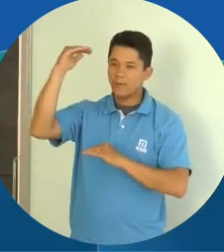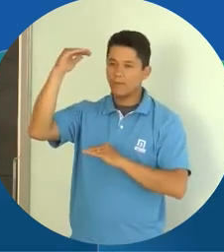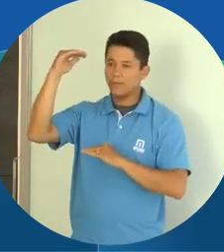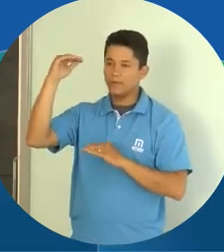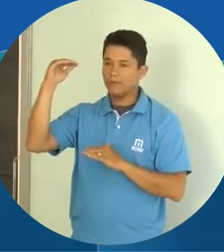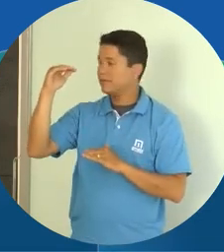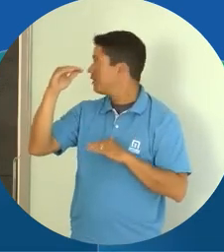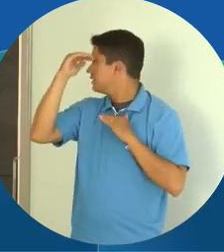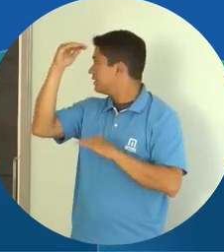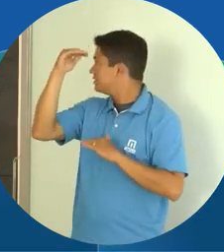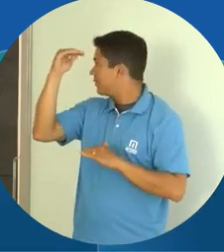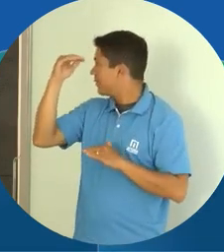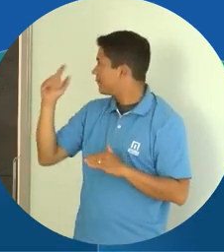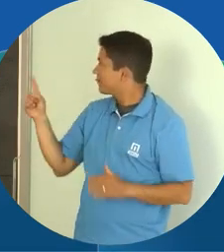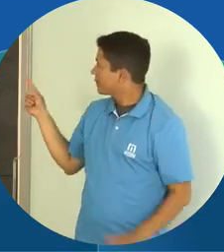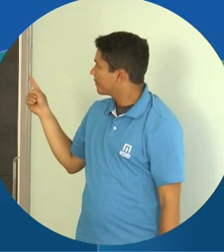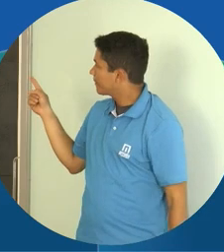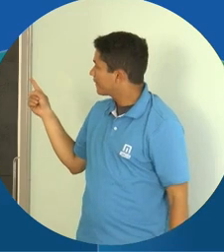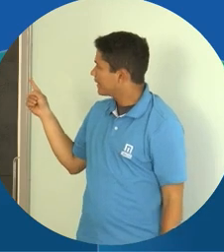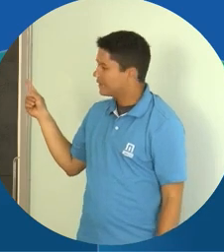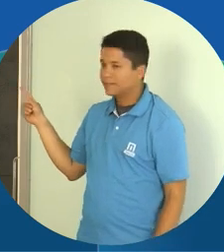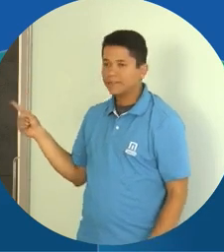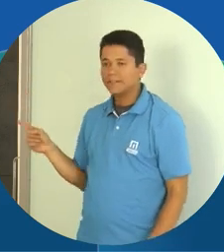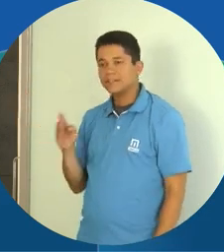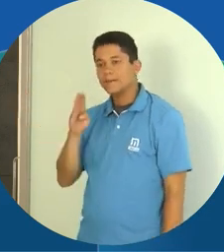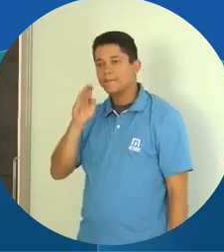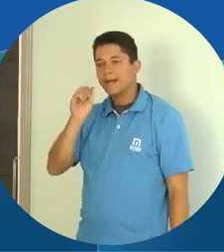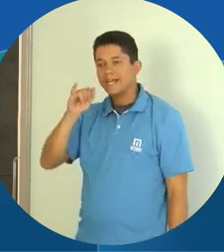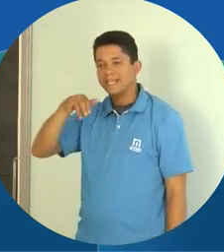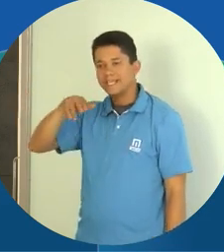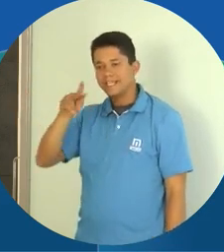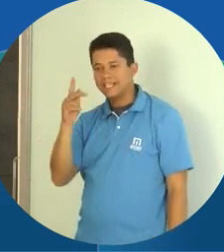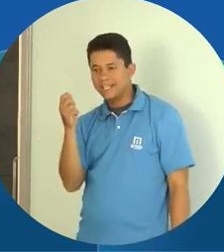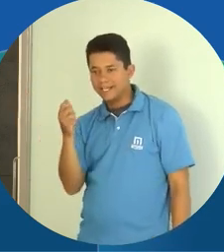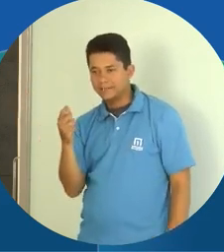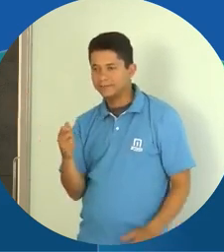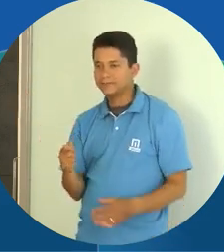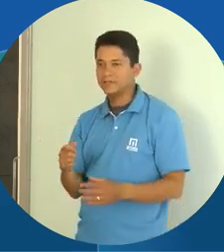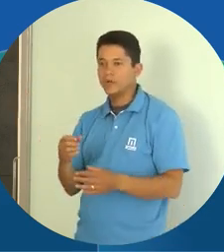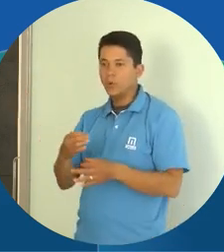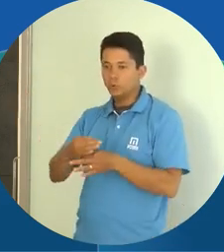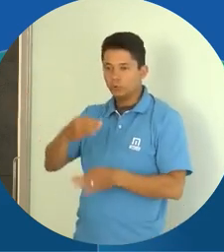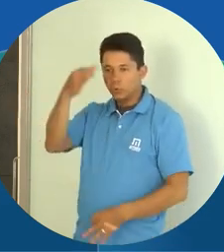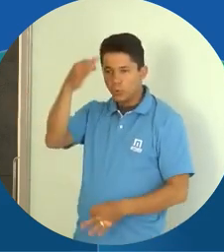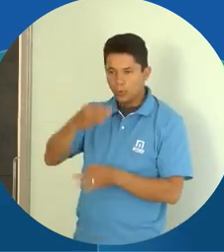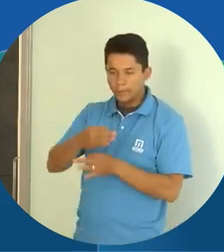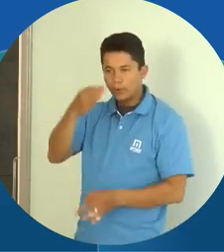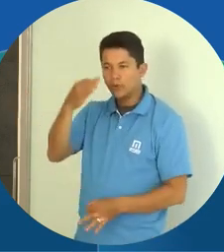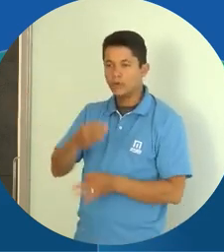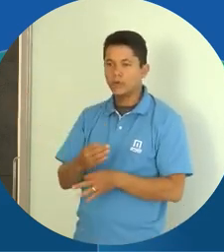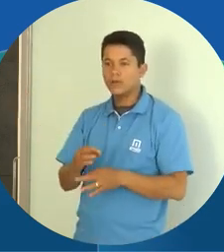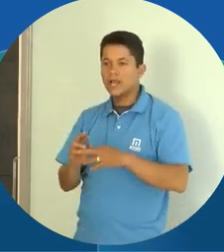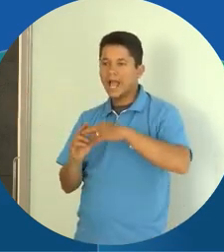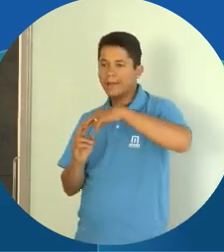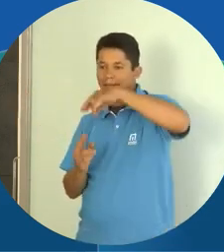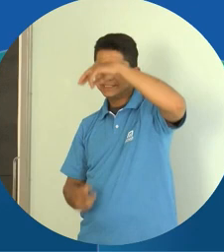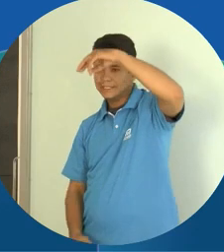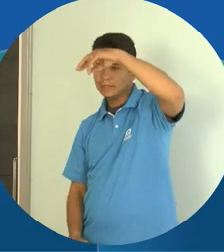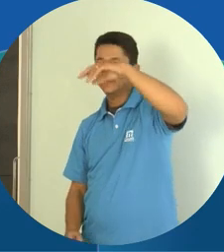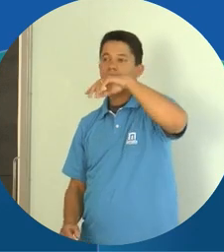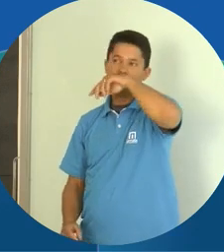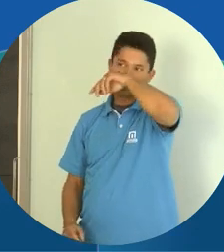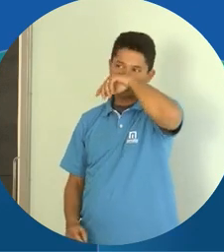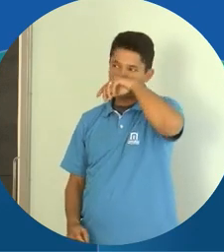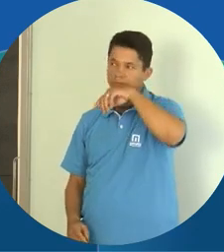a bainha, a gente vê o tubo manchete, a armação, os estribos, todo o componente dela, o bulbo se formando